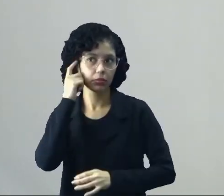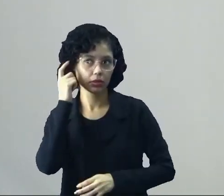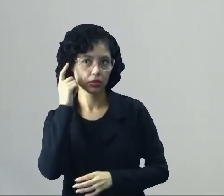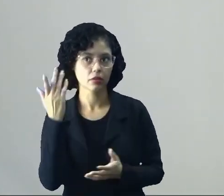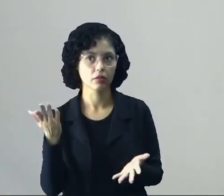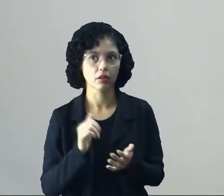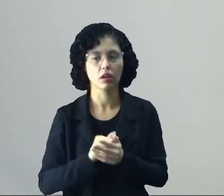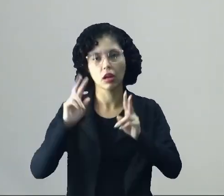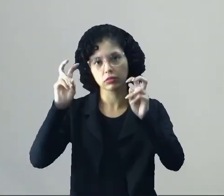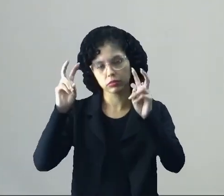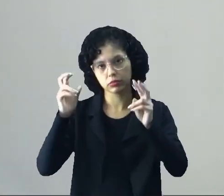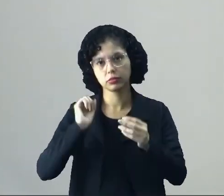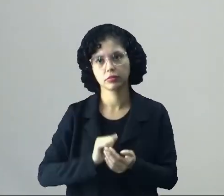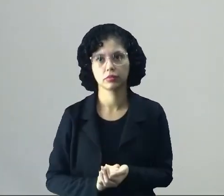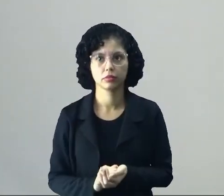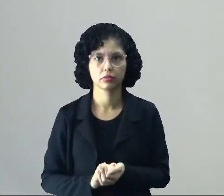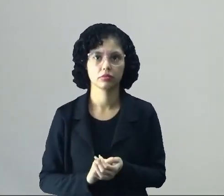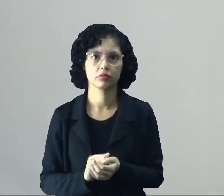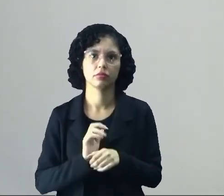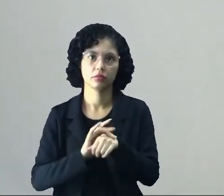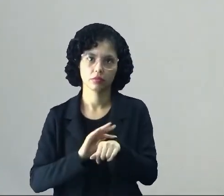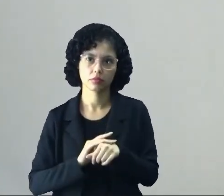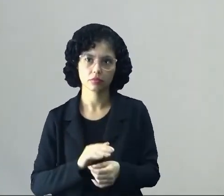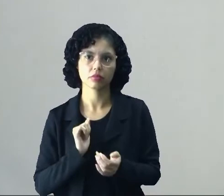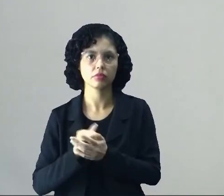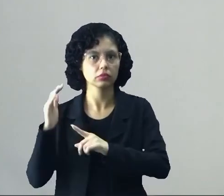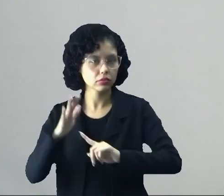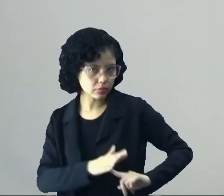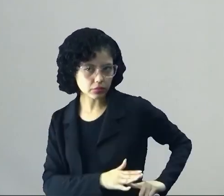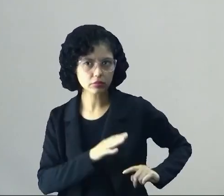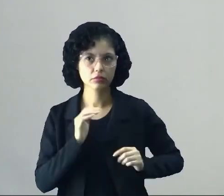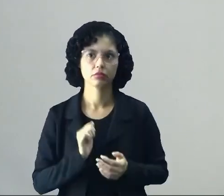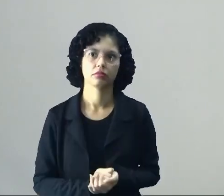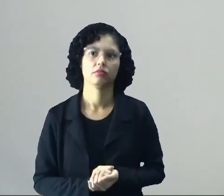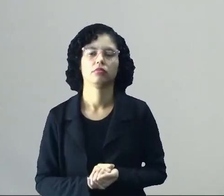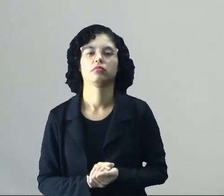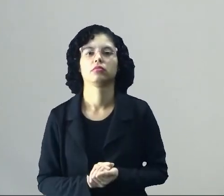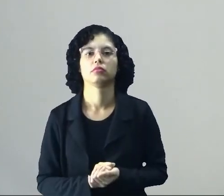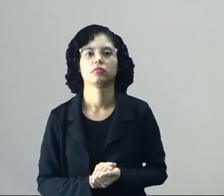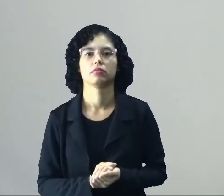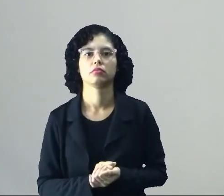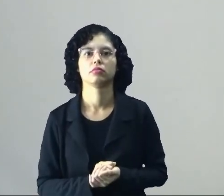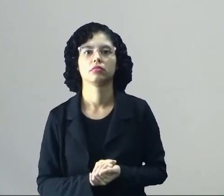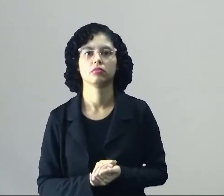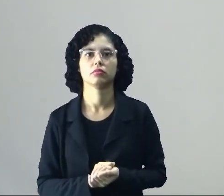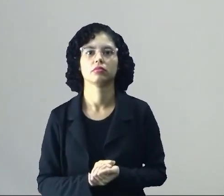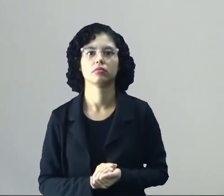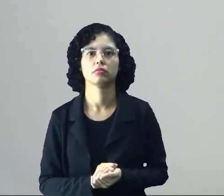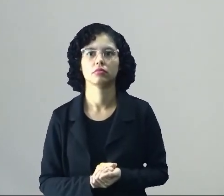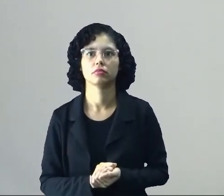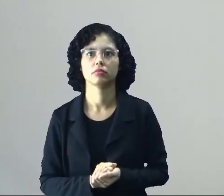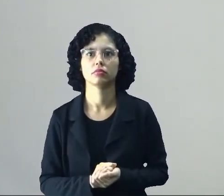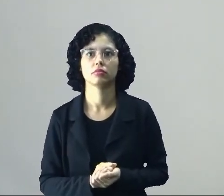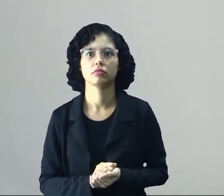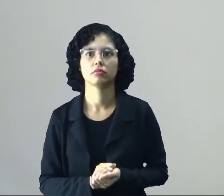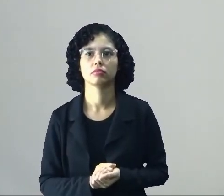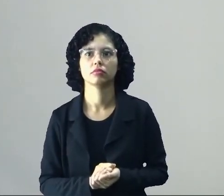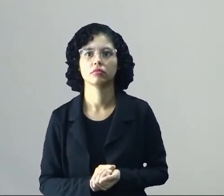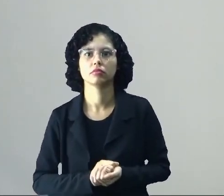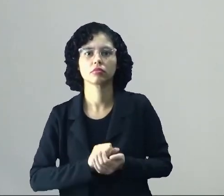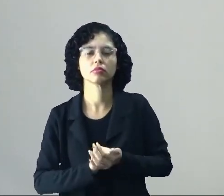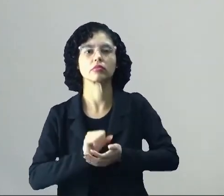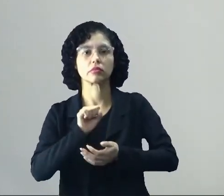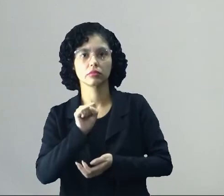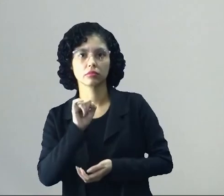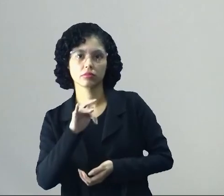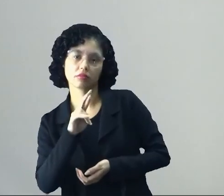termo abrangente, né? Dentro de doenças mentais você tem depressão, você tem, não sei, síndromes,